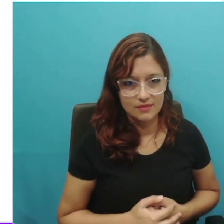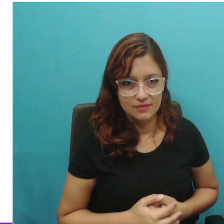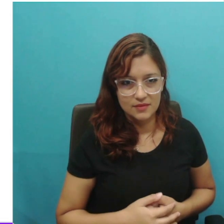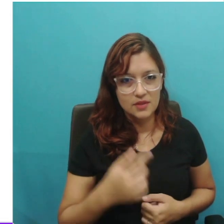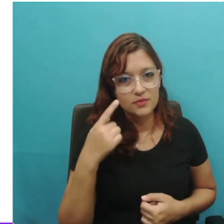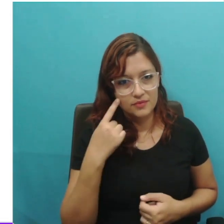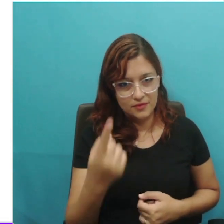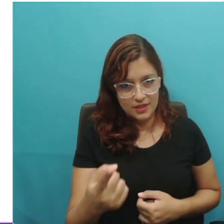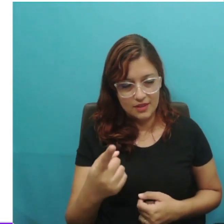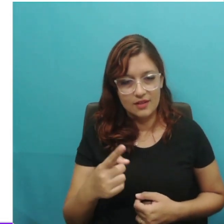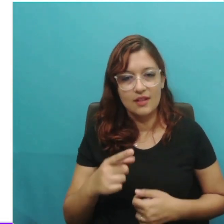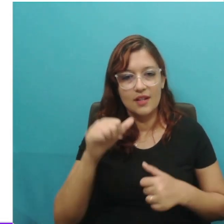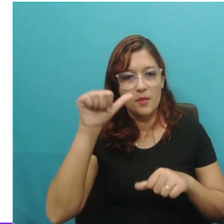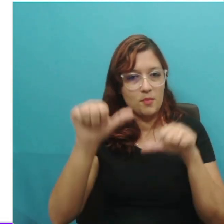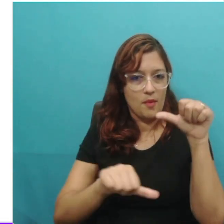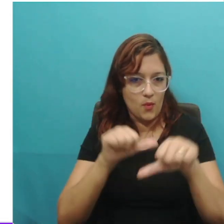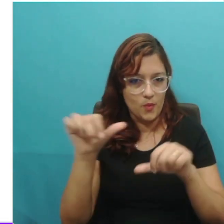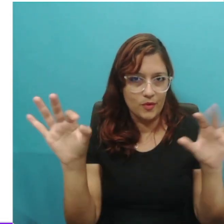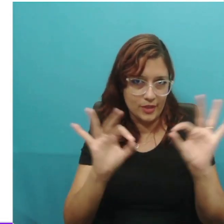Vamos ver.